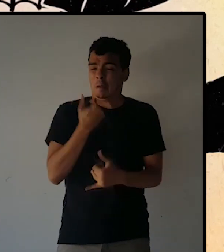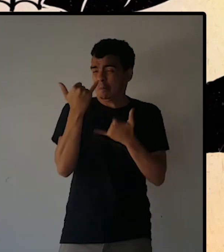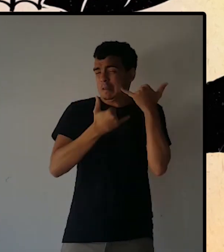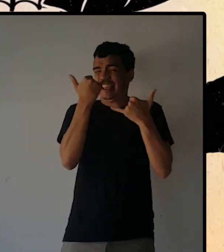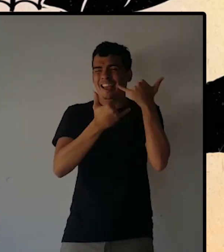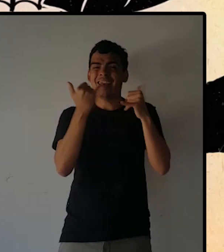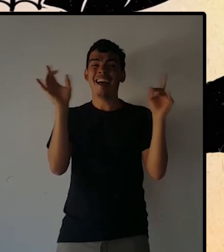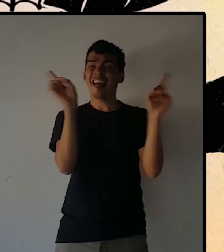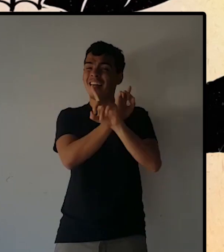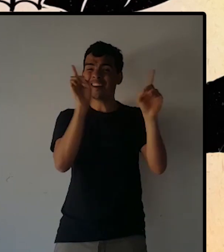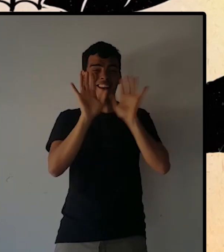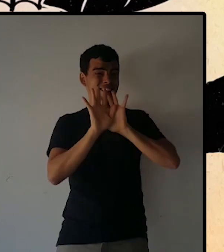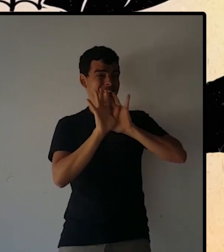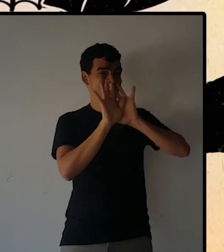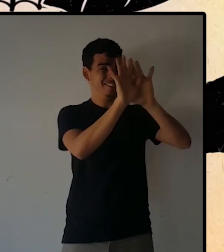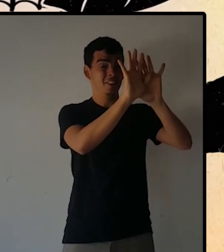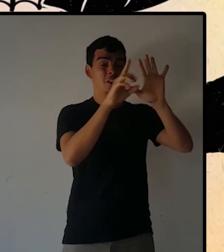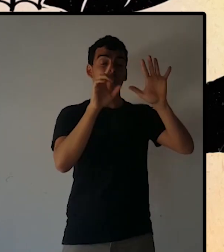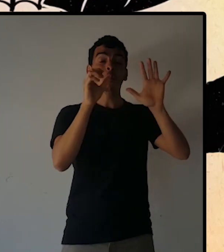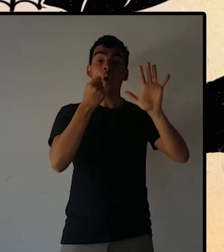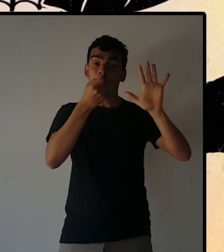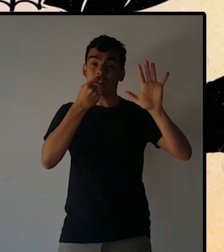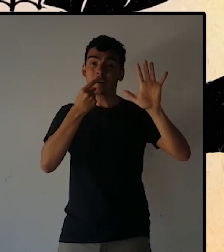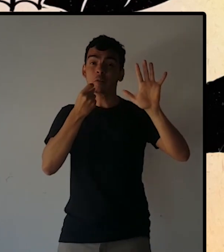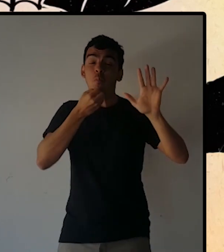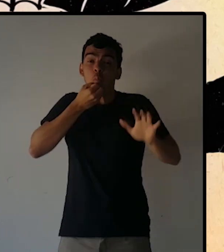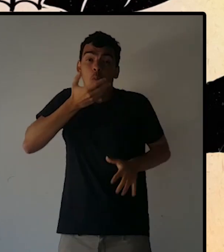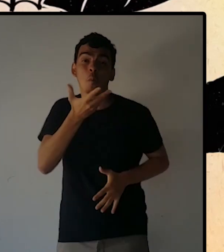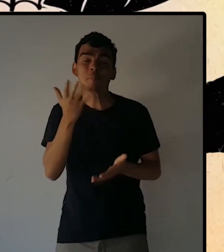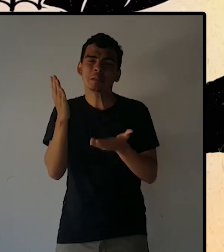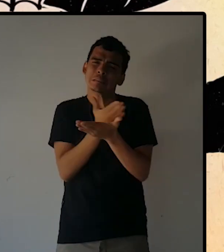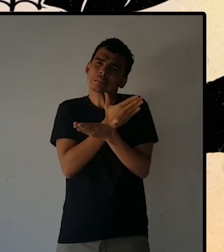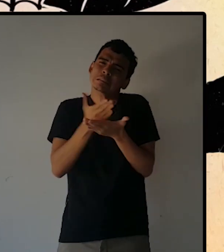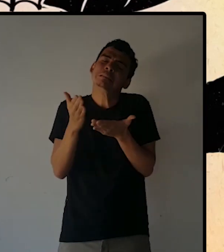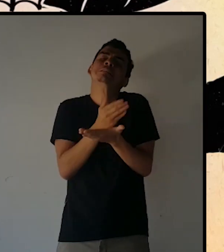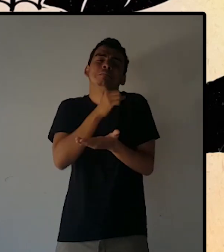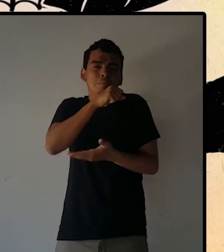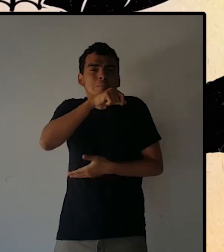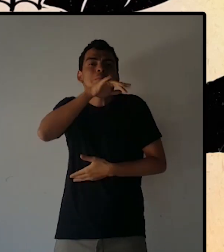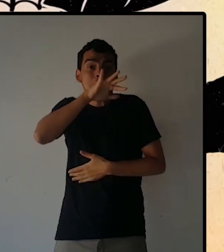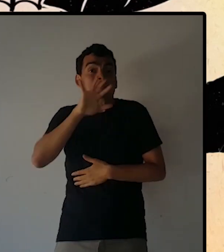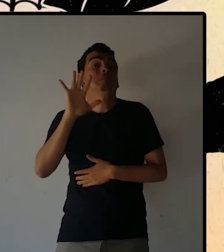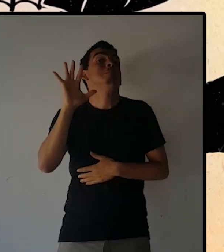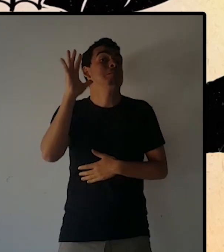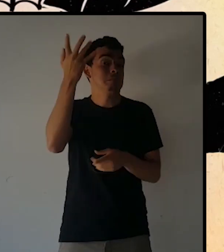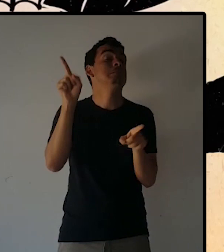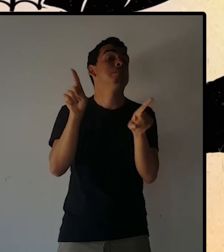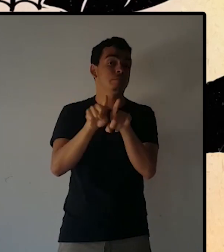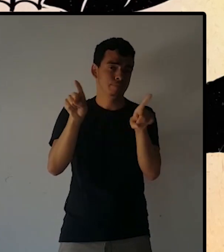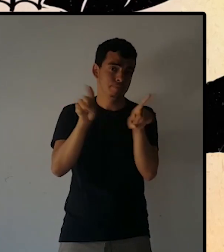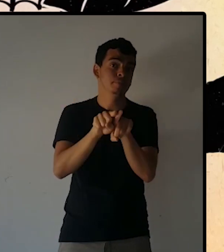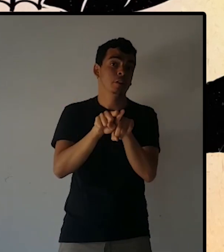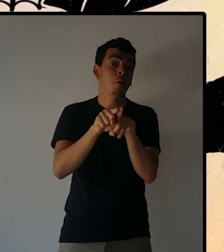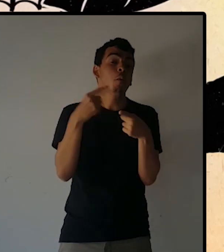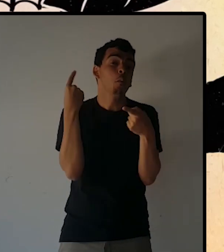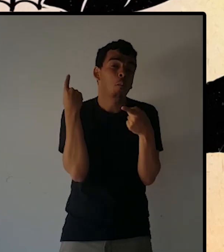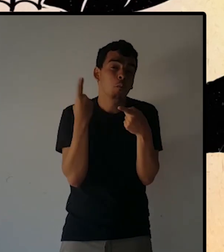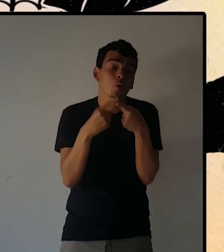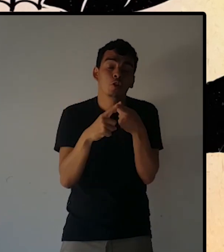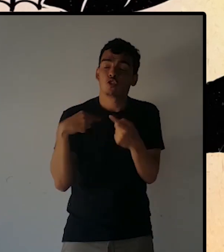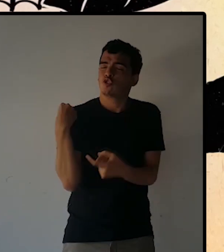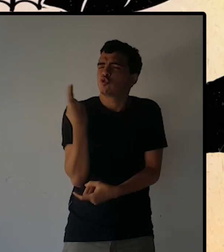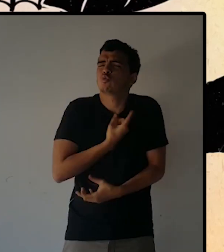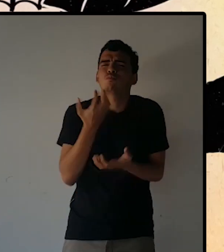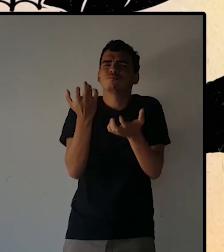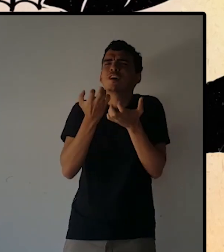podemos brincar. Eles ajudam a salvar vidas, mas efeitos ruins também podem causar. O que